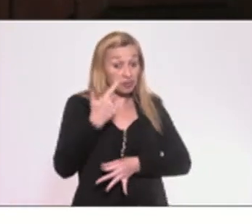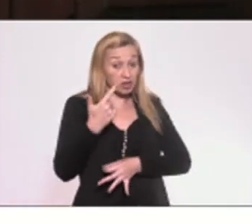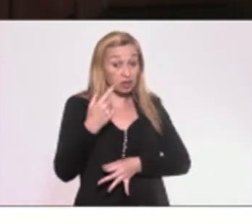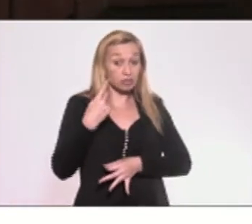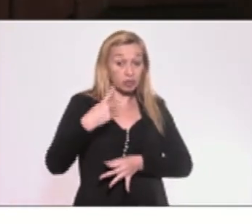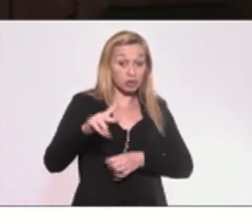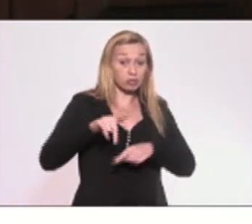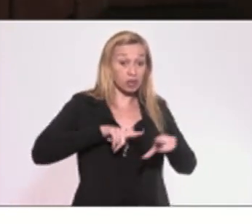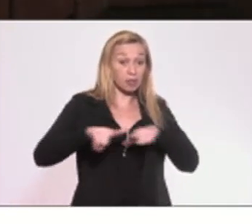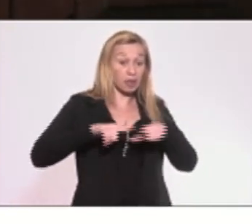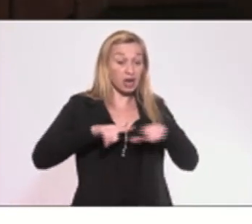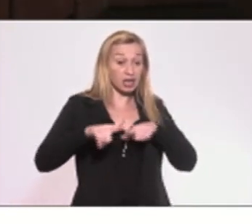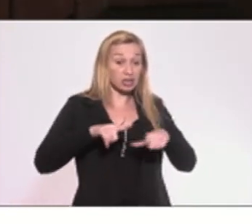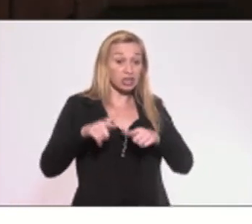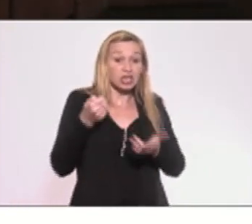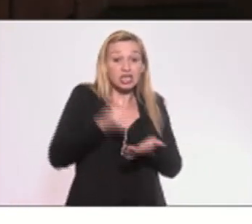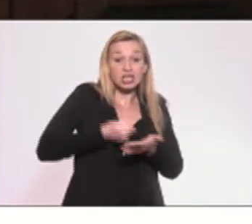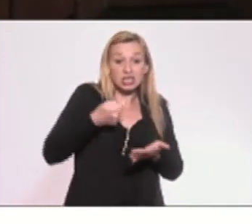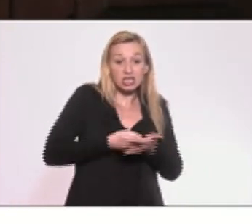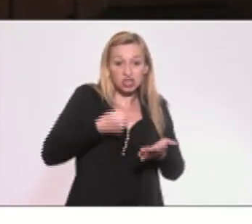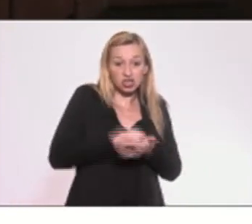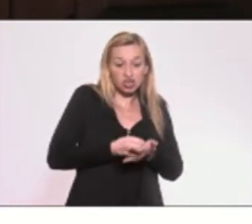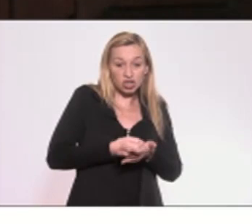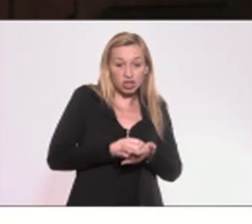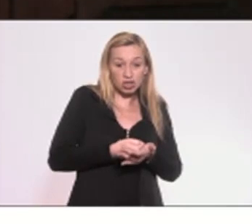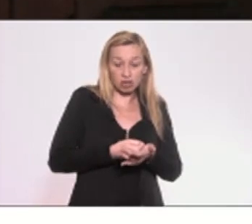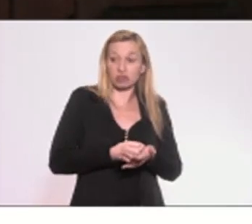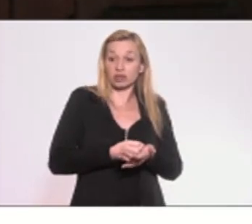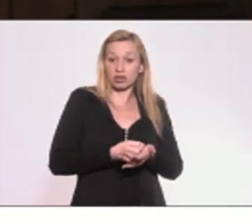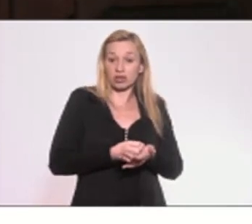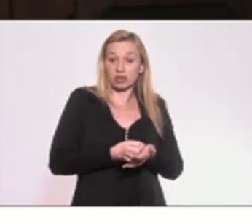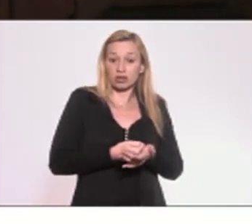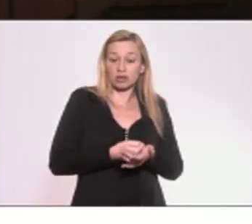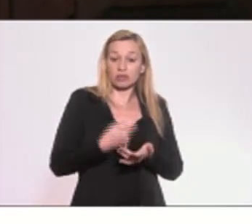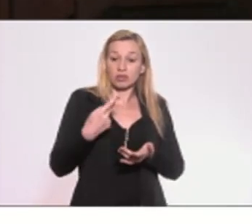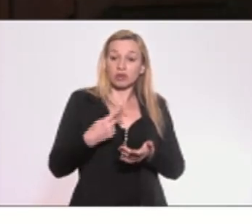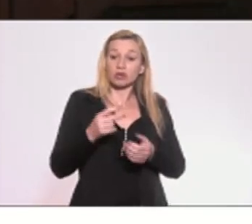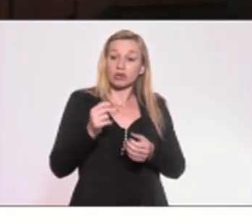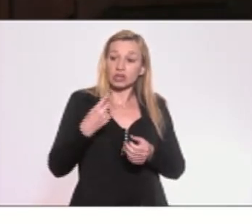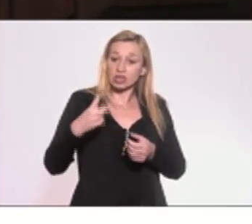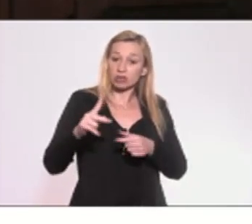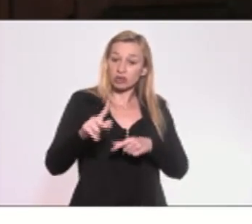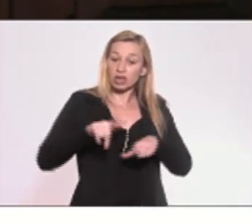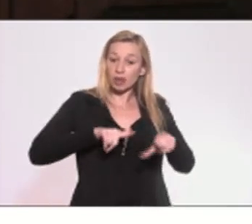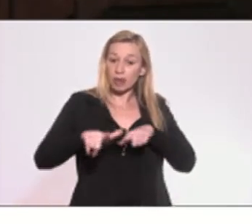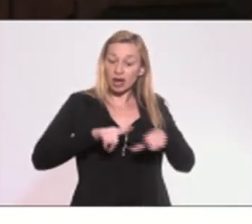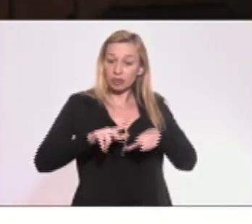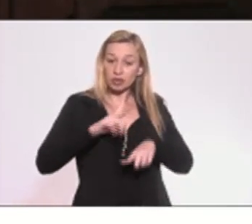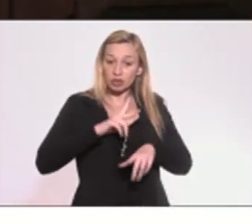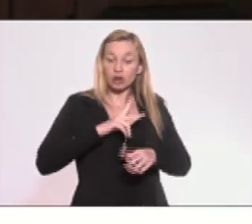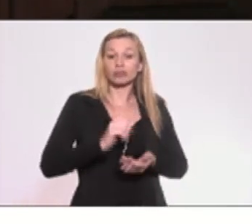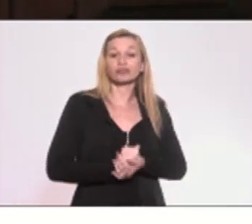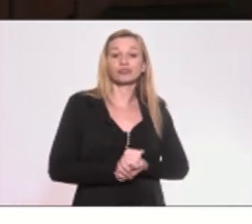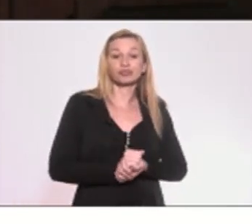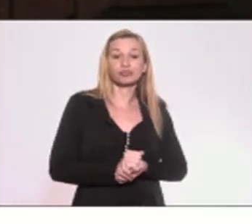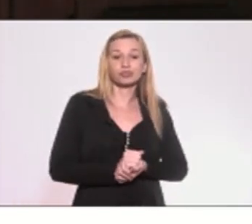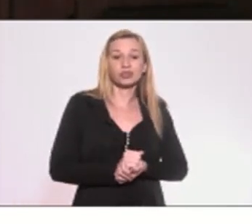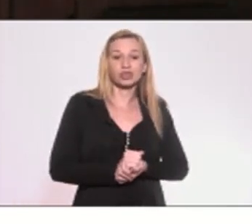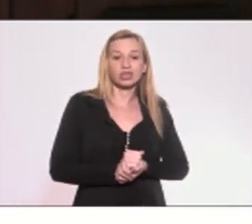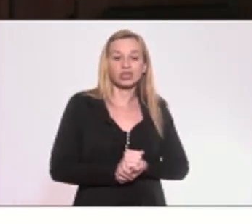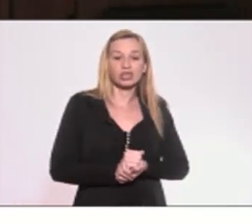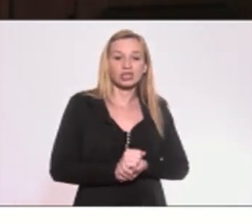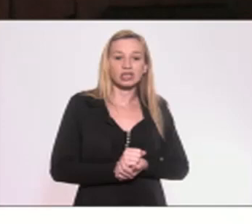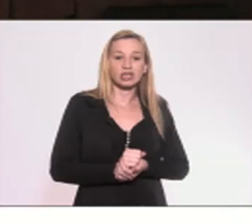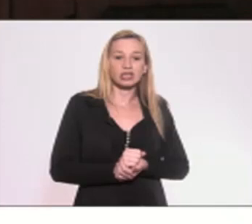que a diplomação seja feita pessoalmente. Bem, se a diplomação não tivesse acontecido, essa diplomação feita